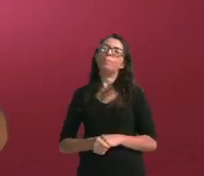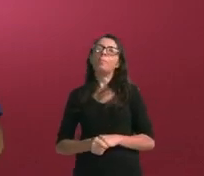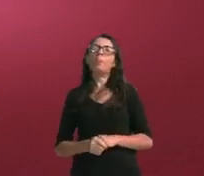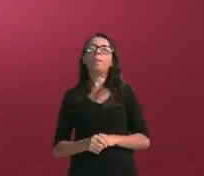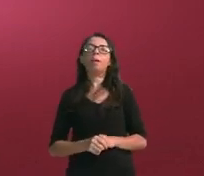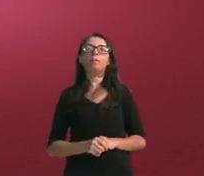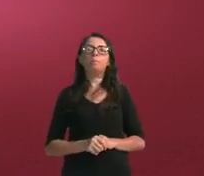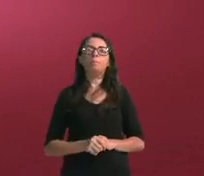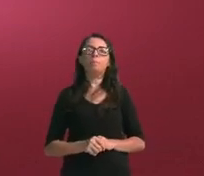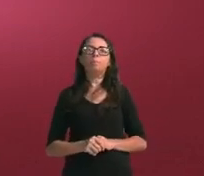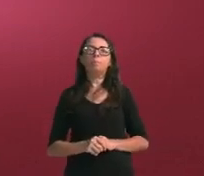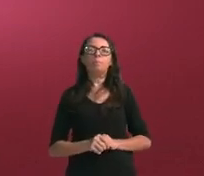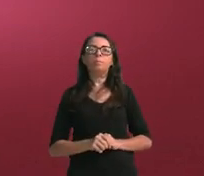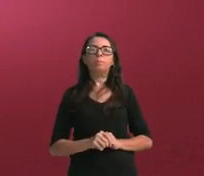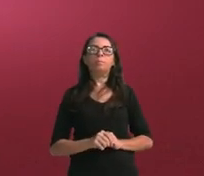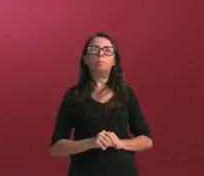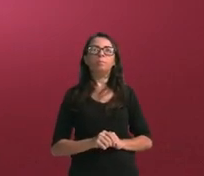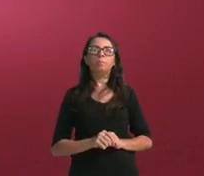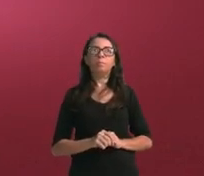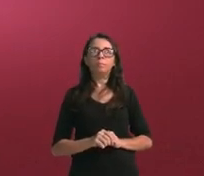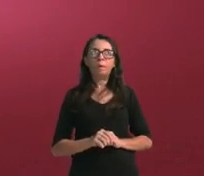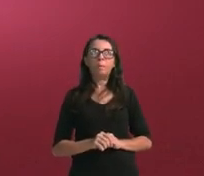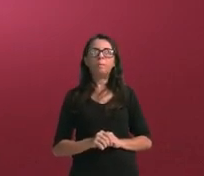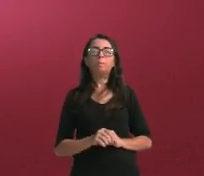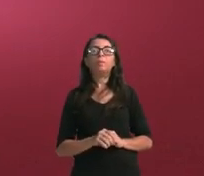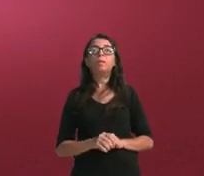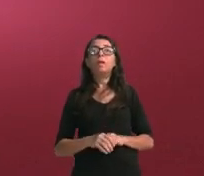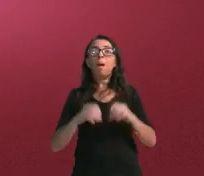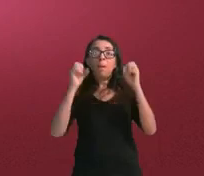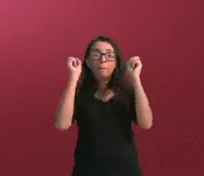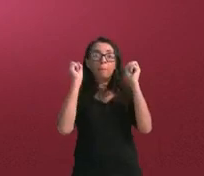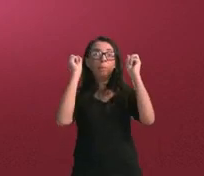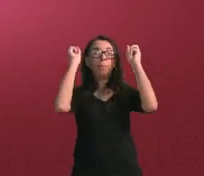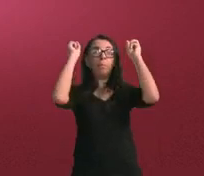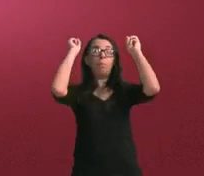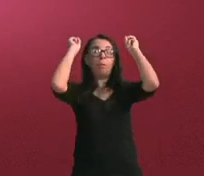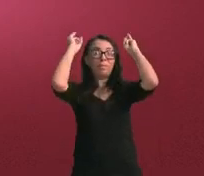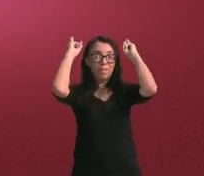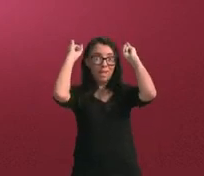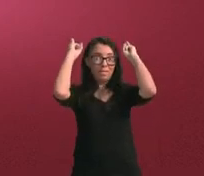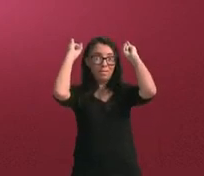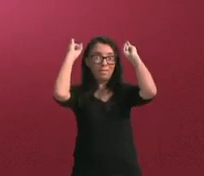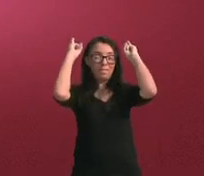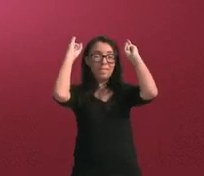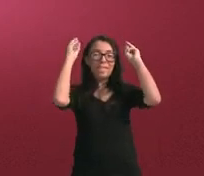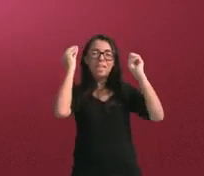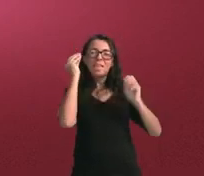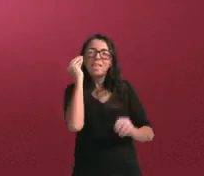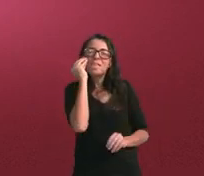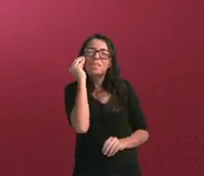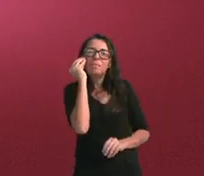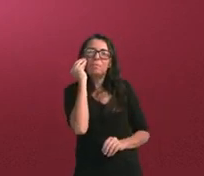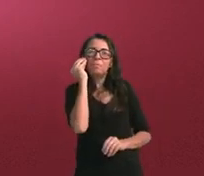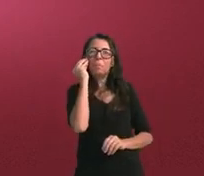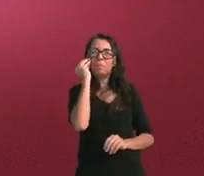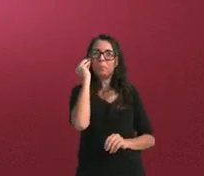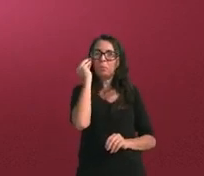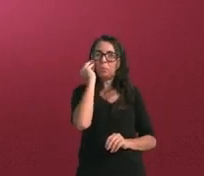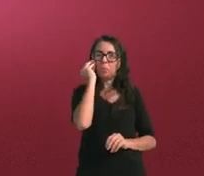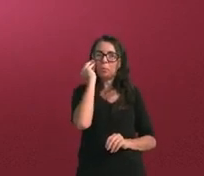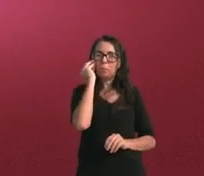Foi só pelo ato da obediência que Moisés começou a experimentar a completa natureza de Deus.